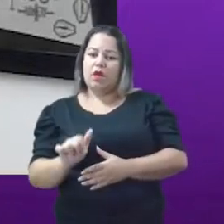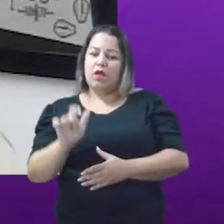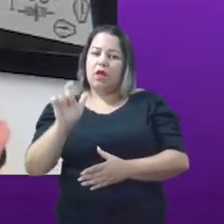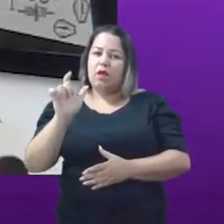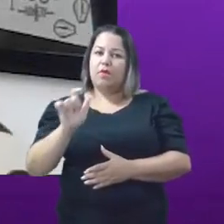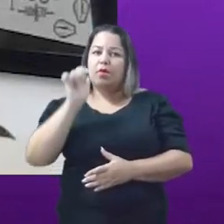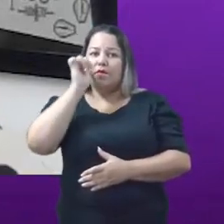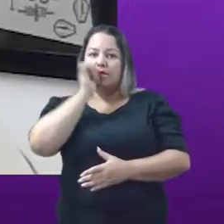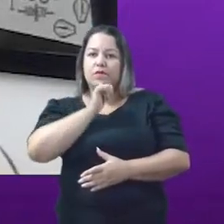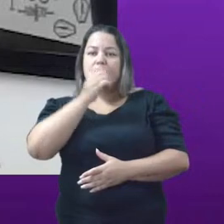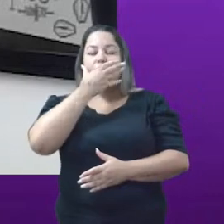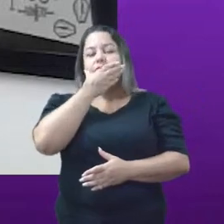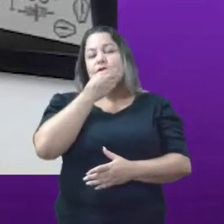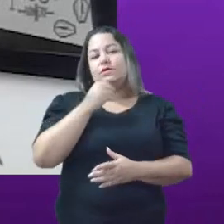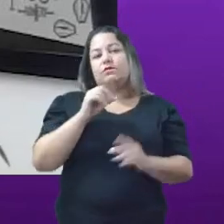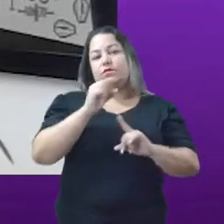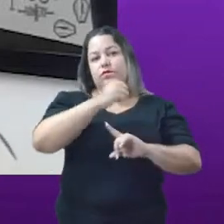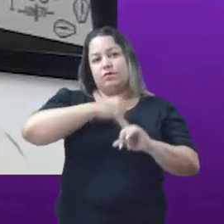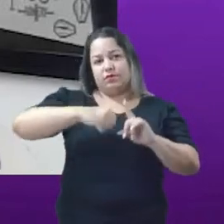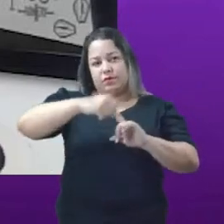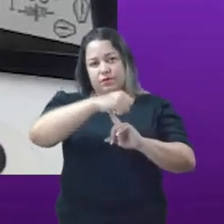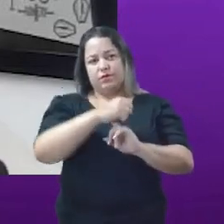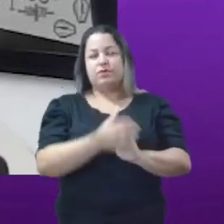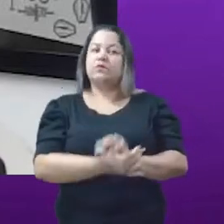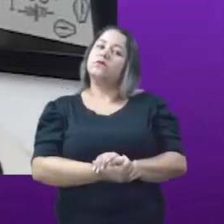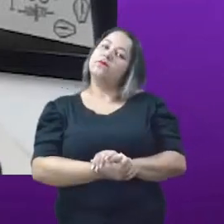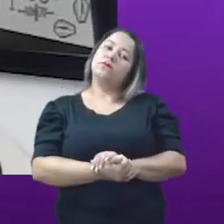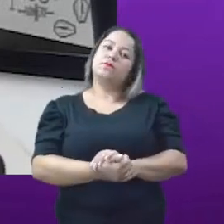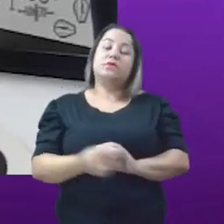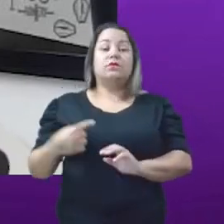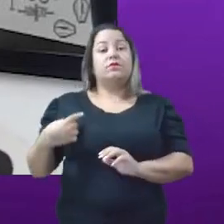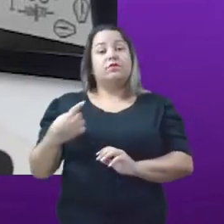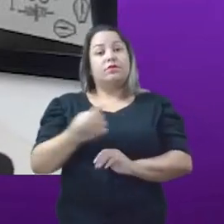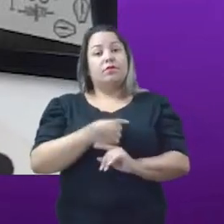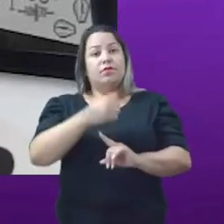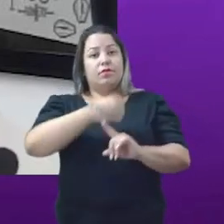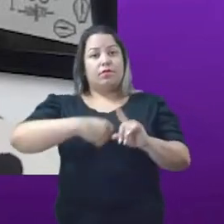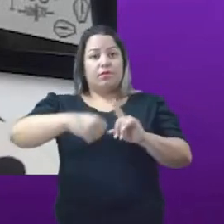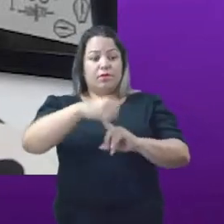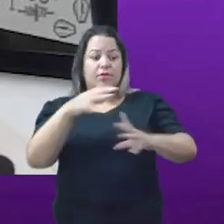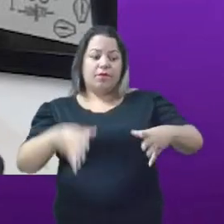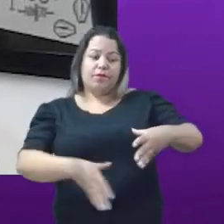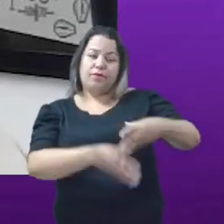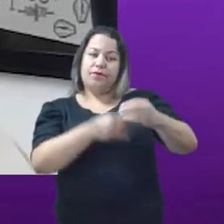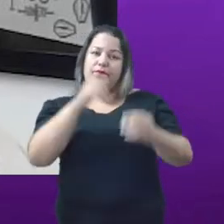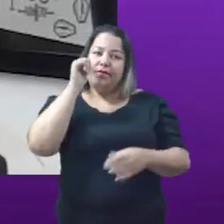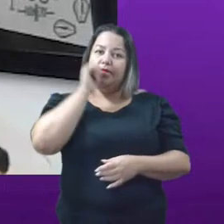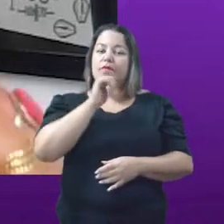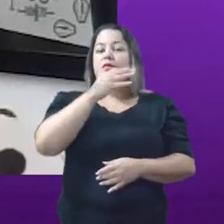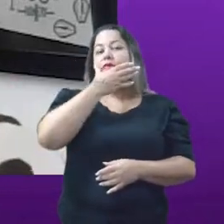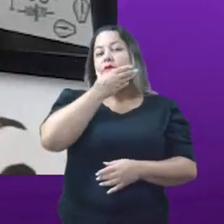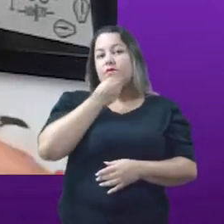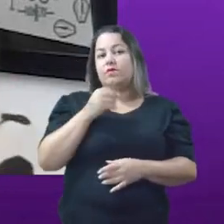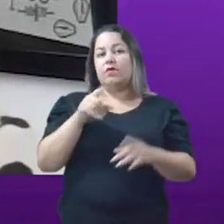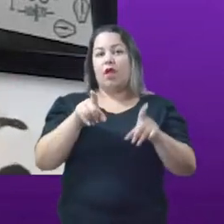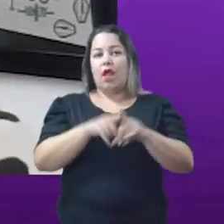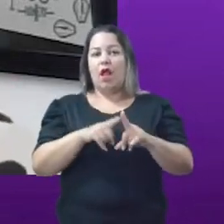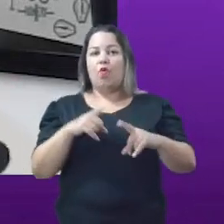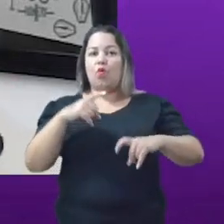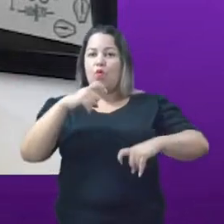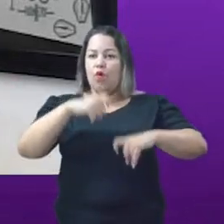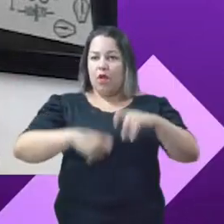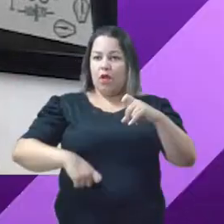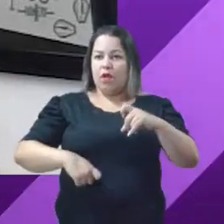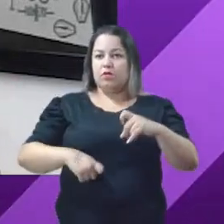o masculino em cada sociedade. E em nossa sociedade, né, a gente atribui o feminino e o masculino ao sexo